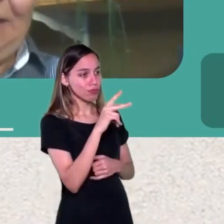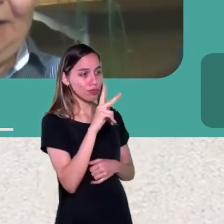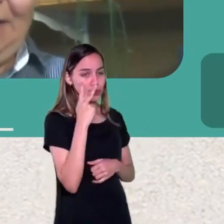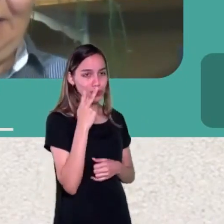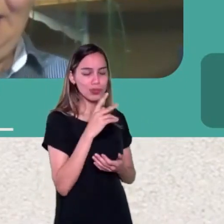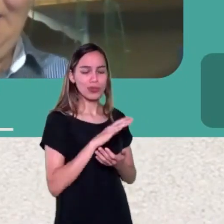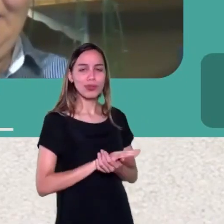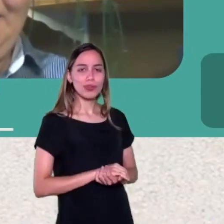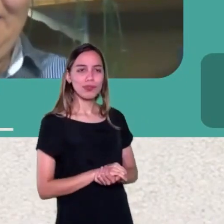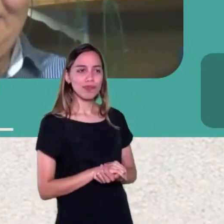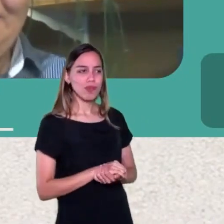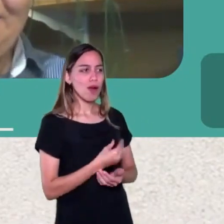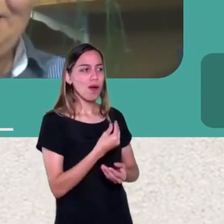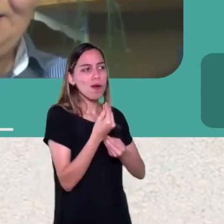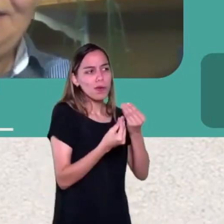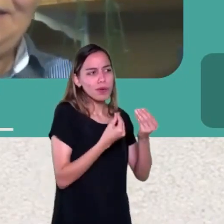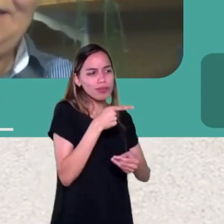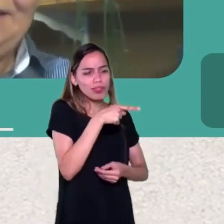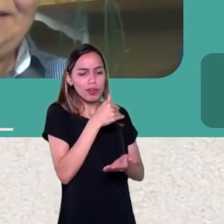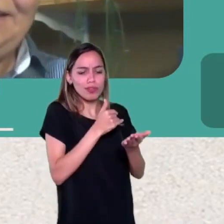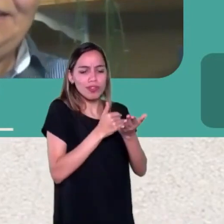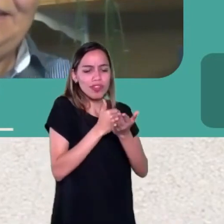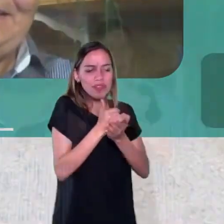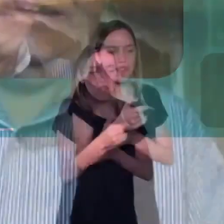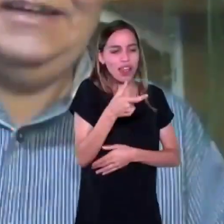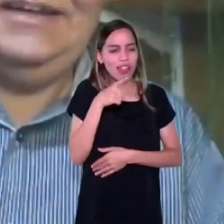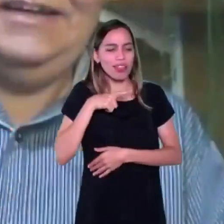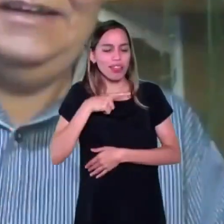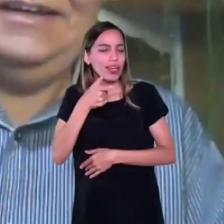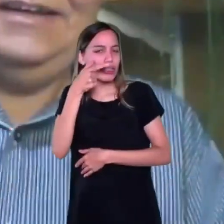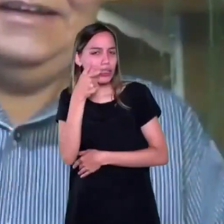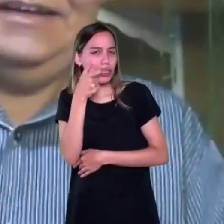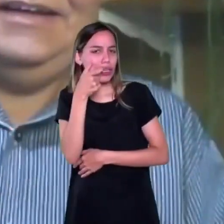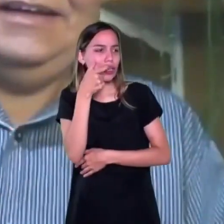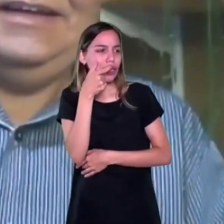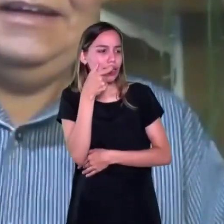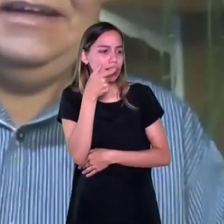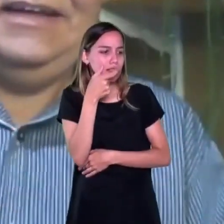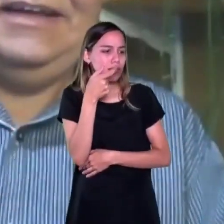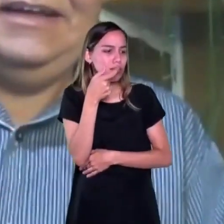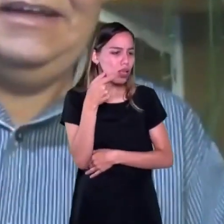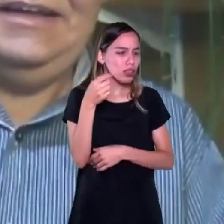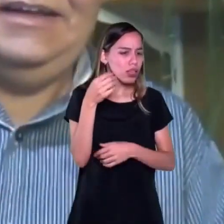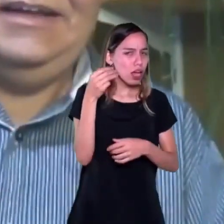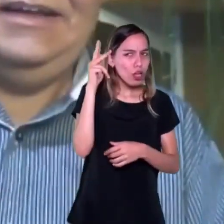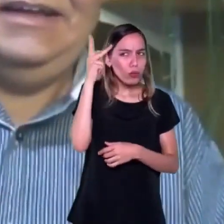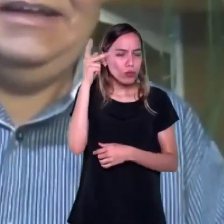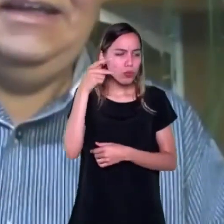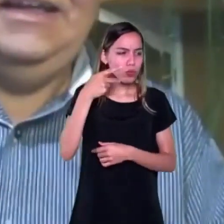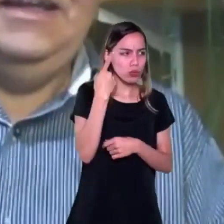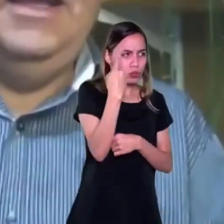É, como que você começou a se interessar por resgatar essas histórias?